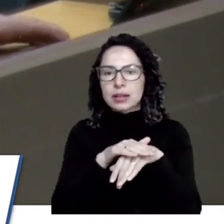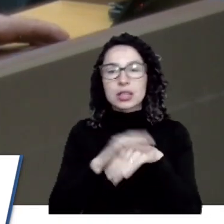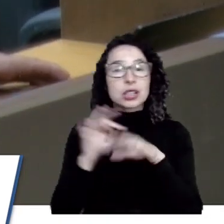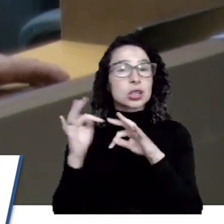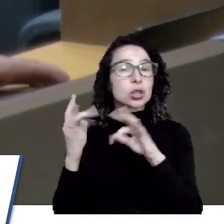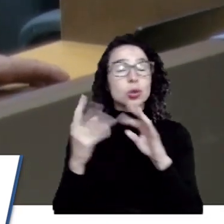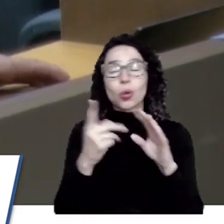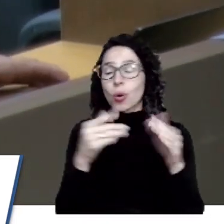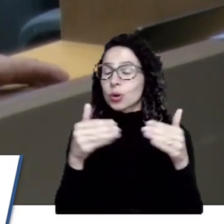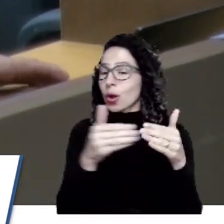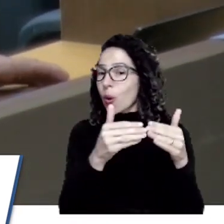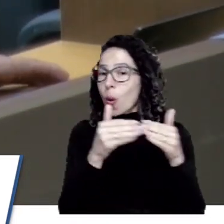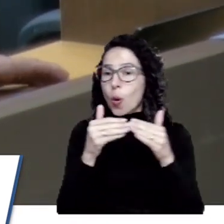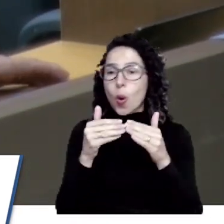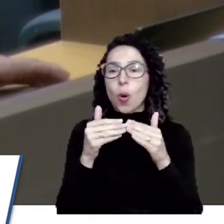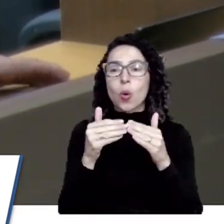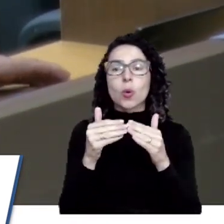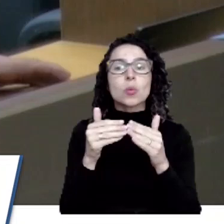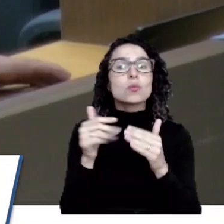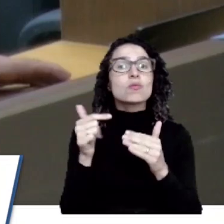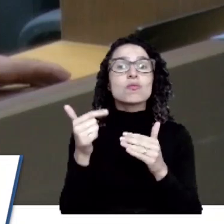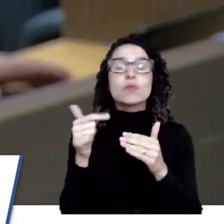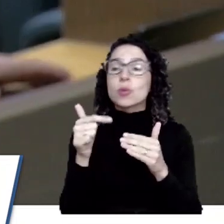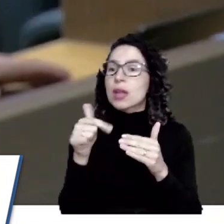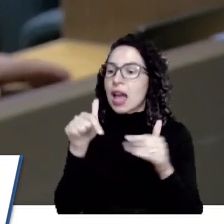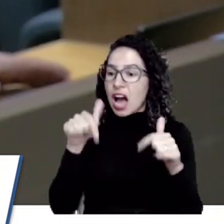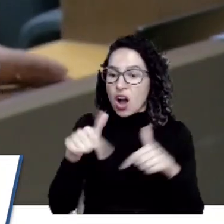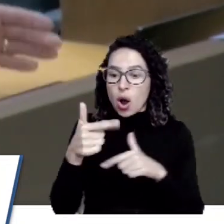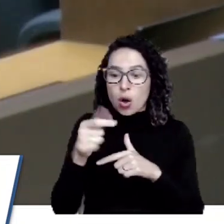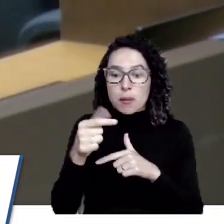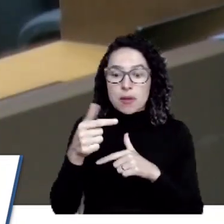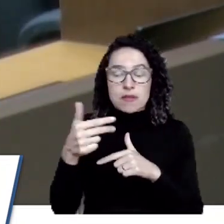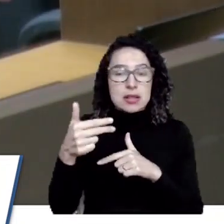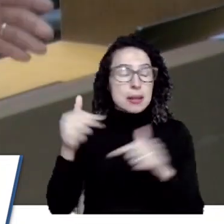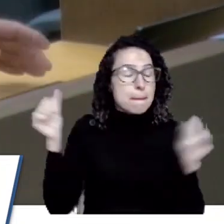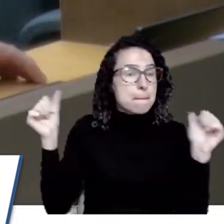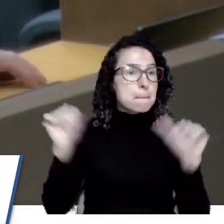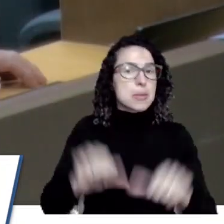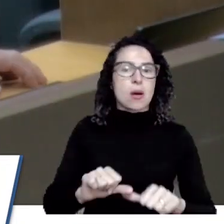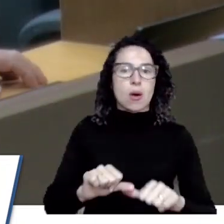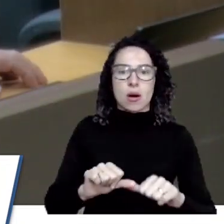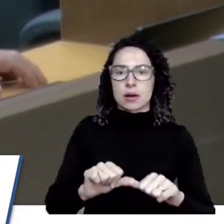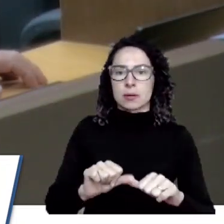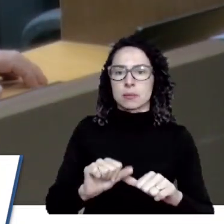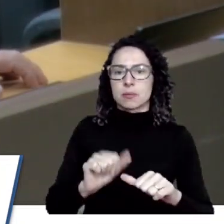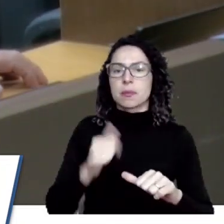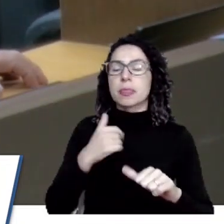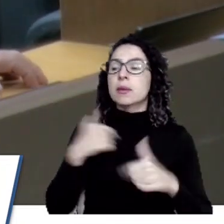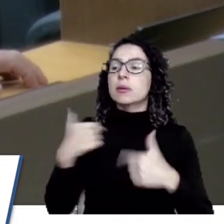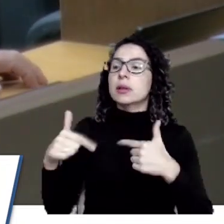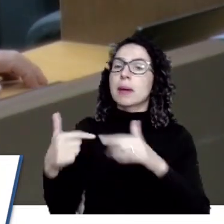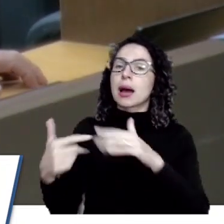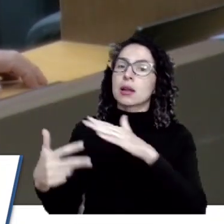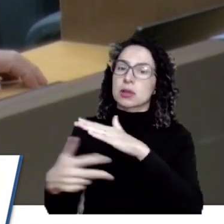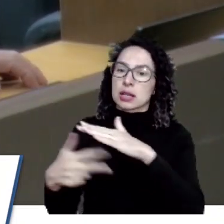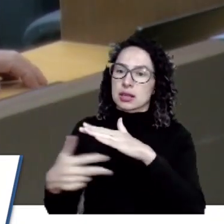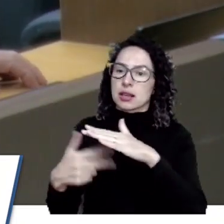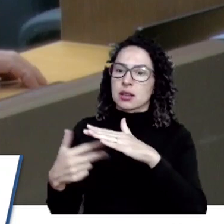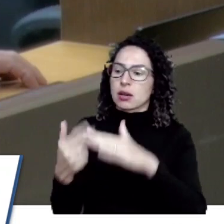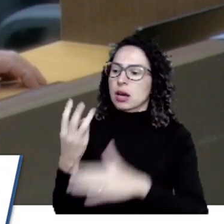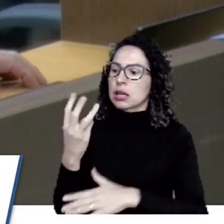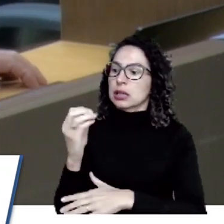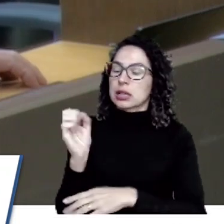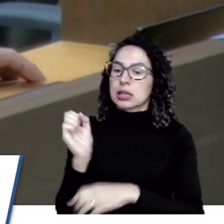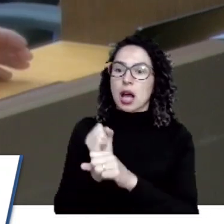unânimes. Não existe um ano pior do que esse. Eu lido com o terceiro setor há 30 anos. Não existe um ano pior